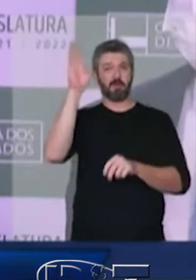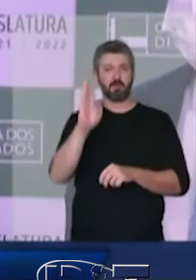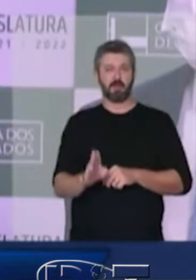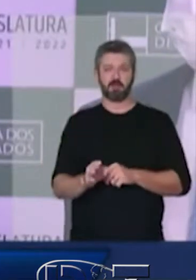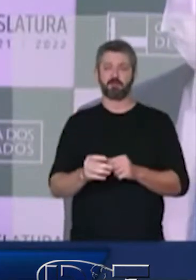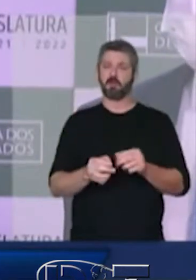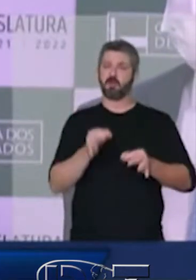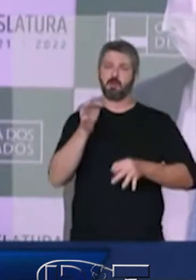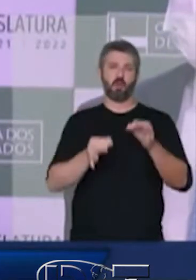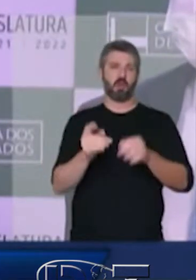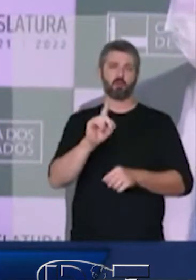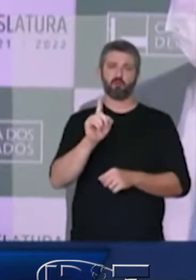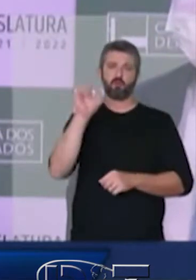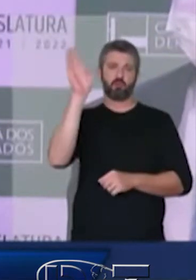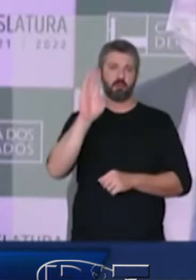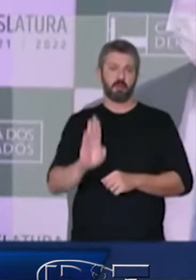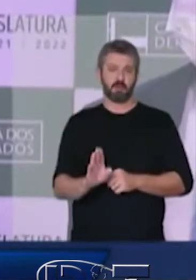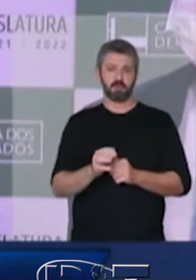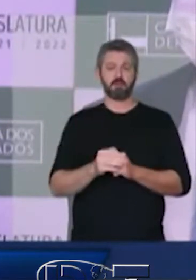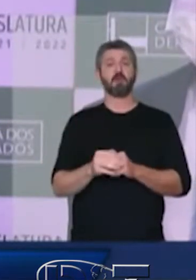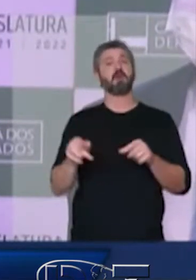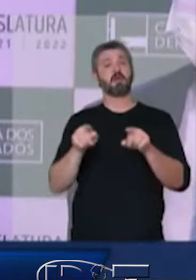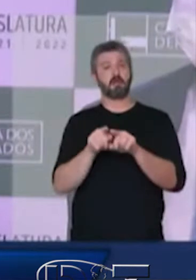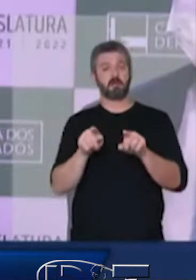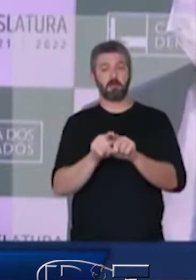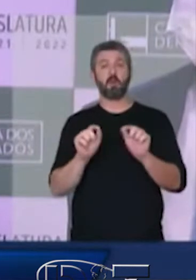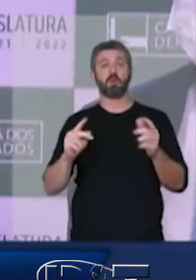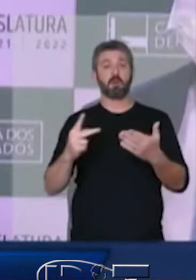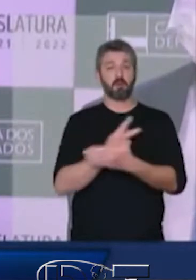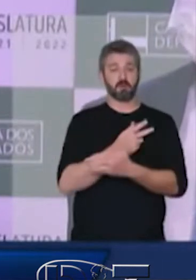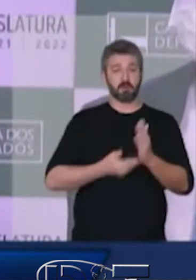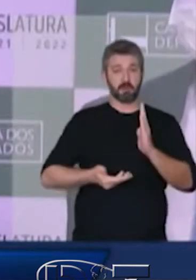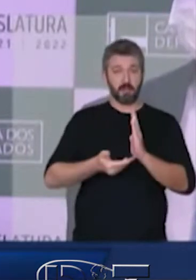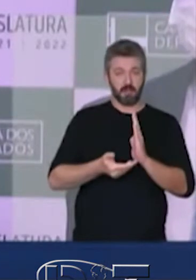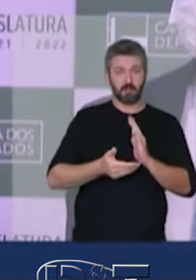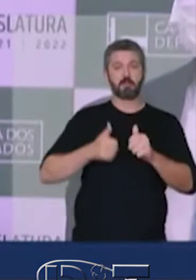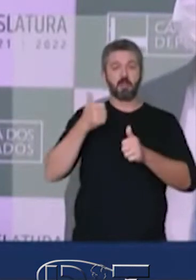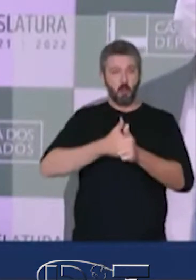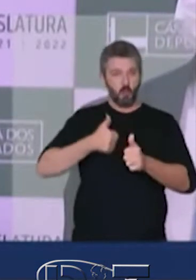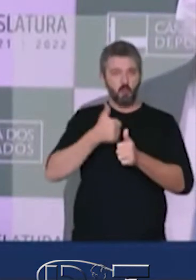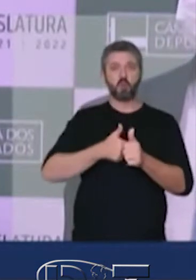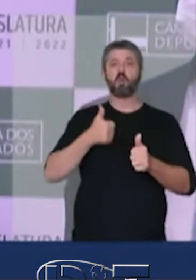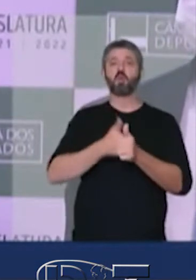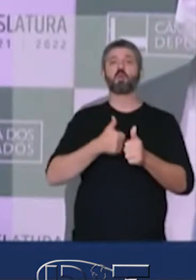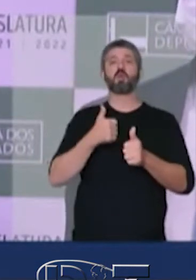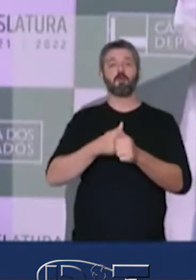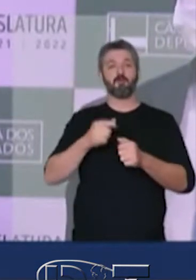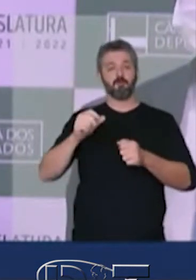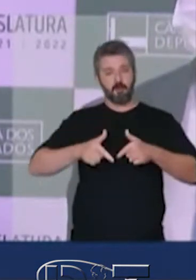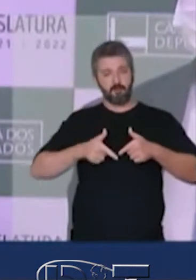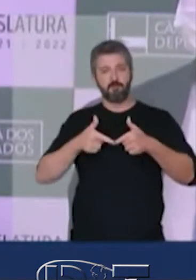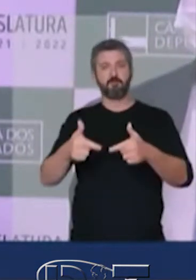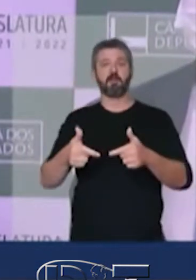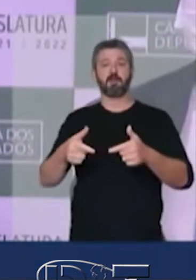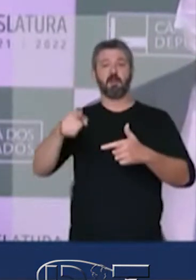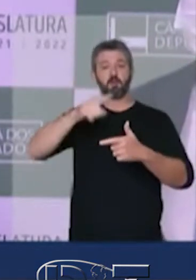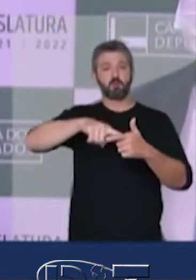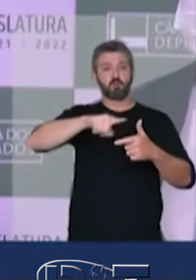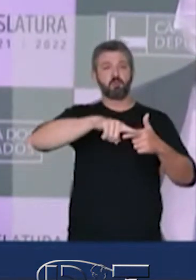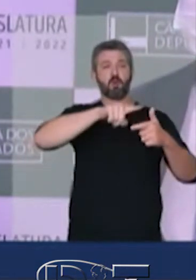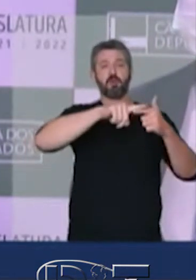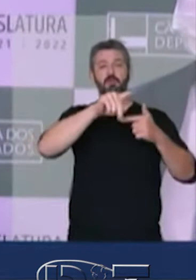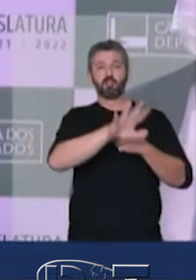o país e com o que a Câmara dos Deputados tem feito para enfrentar os grandes problemas do